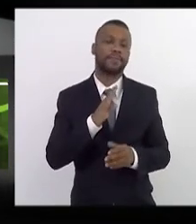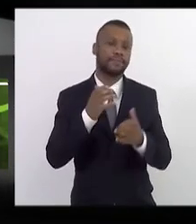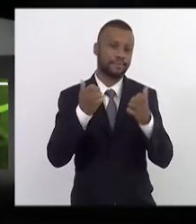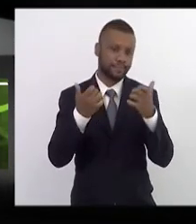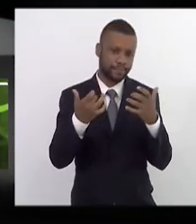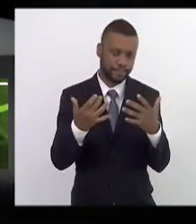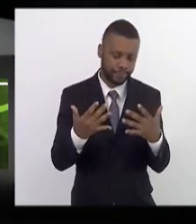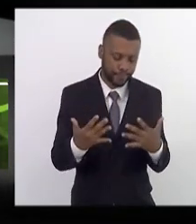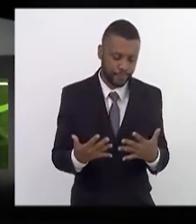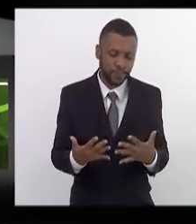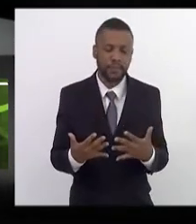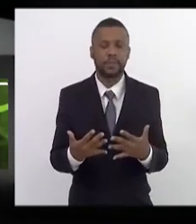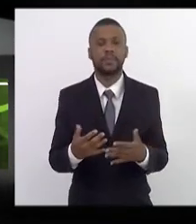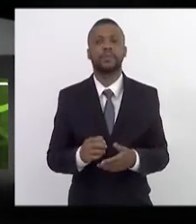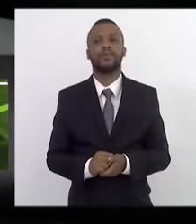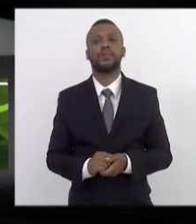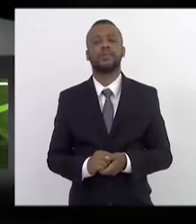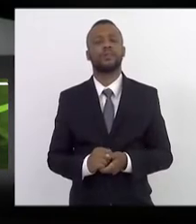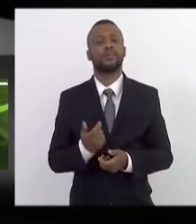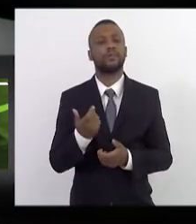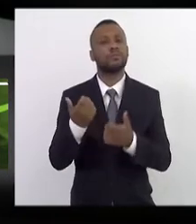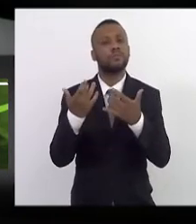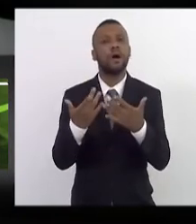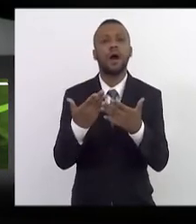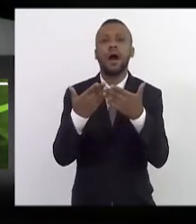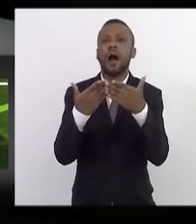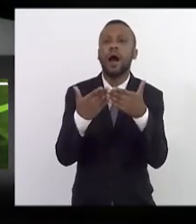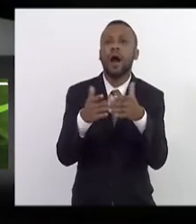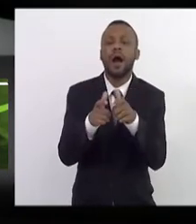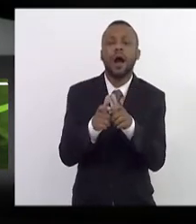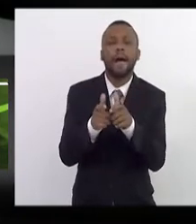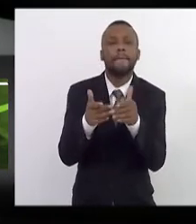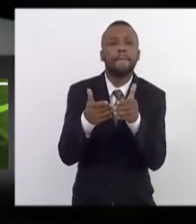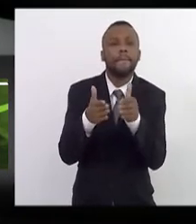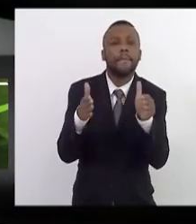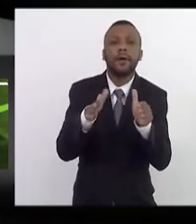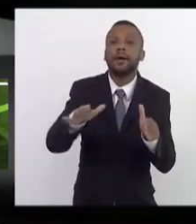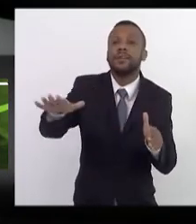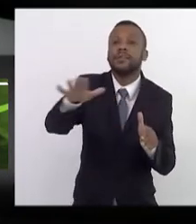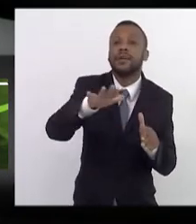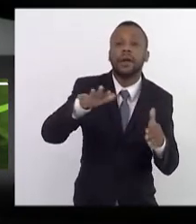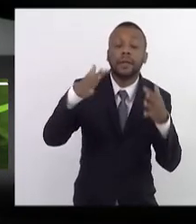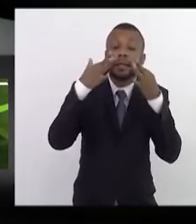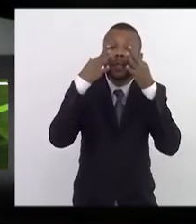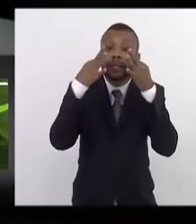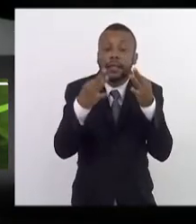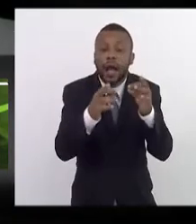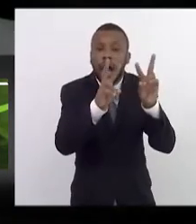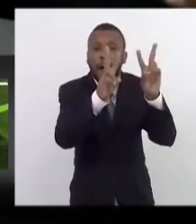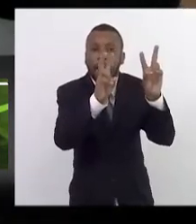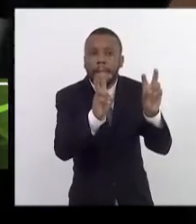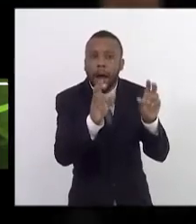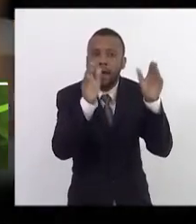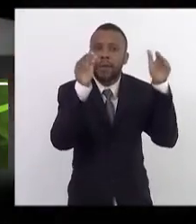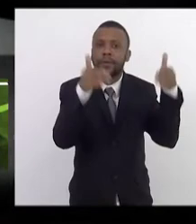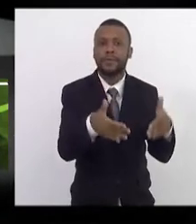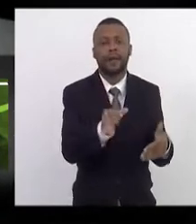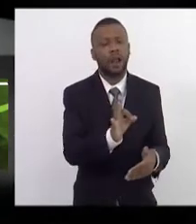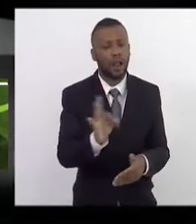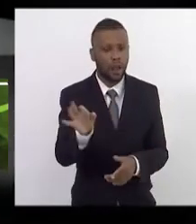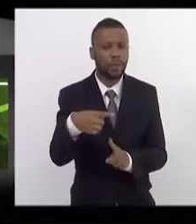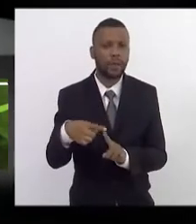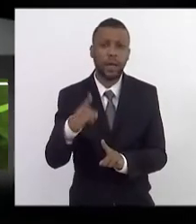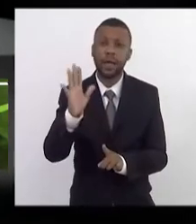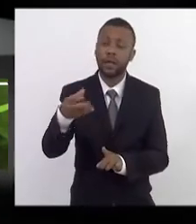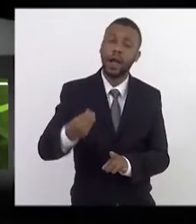forma ampla, né, para a gente não se ater a nenhum assunto de forma específica, porque já estão aqui